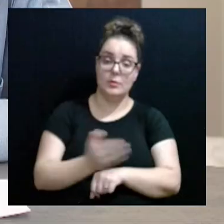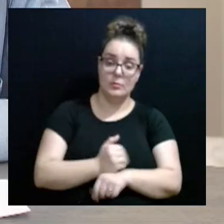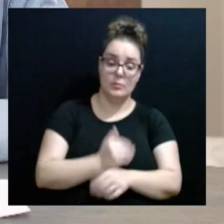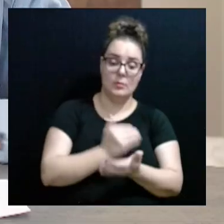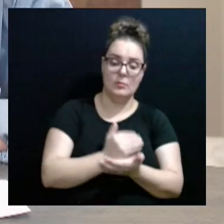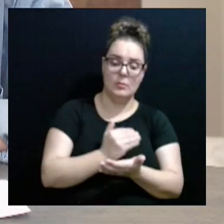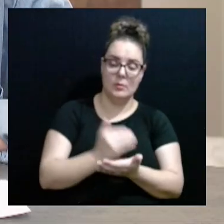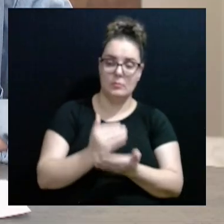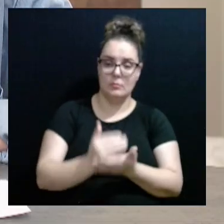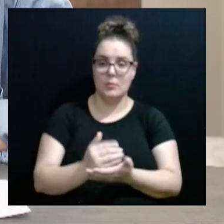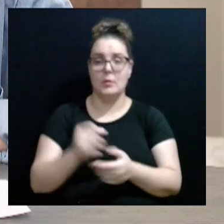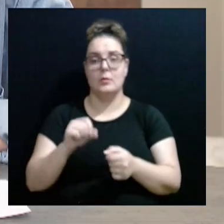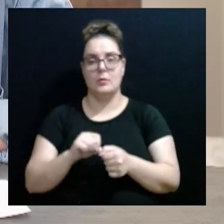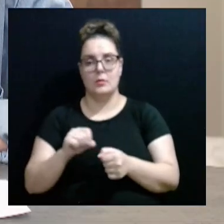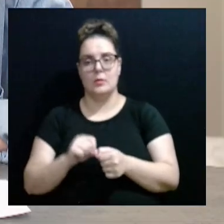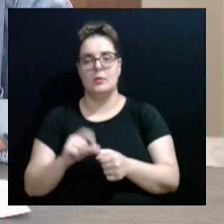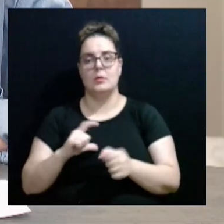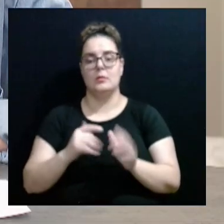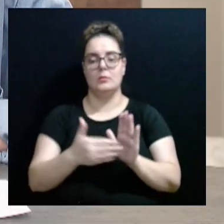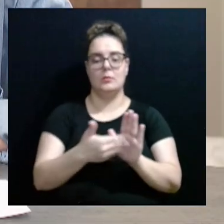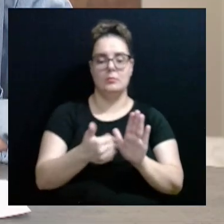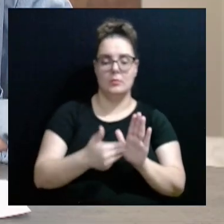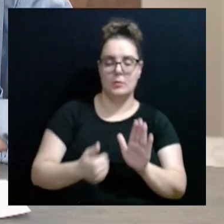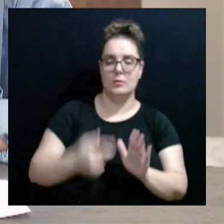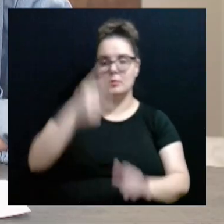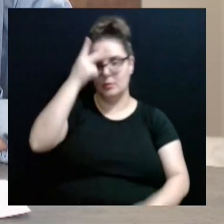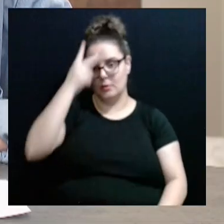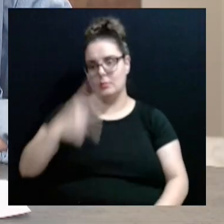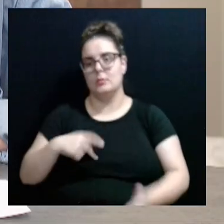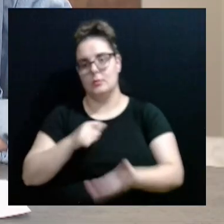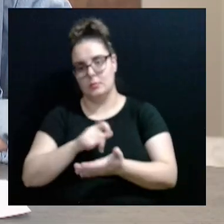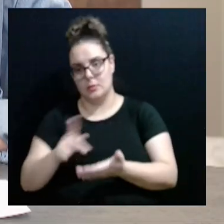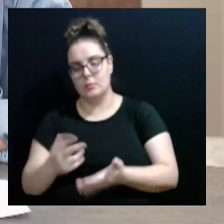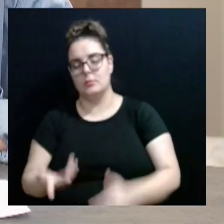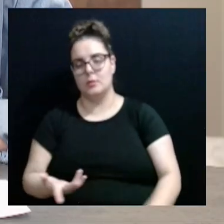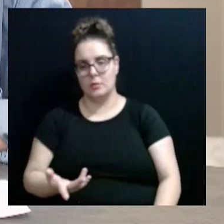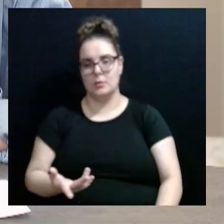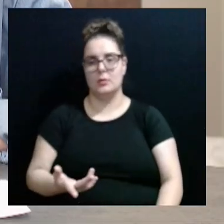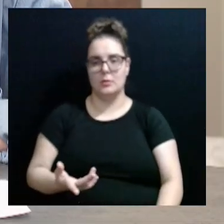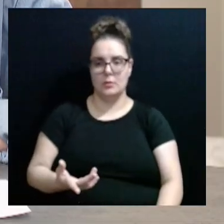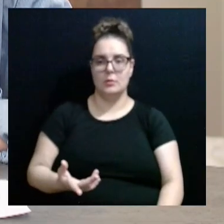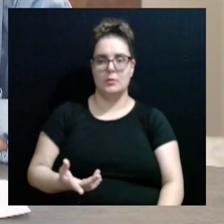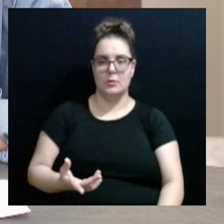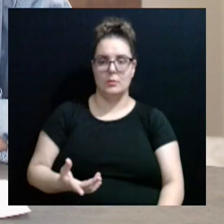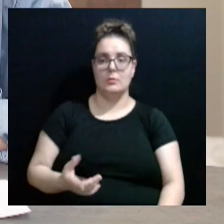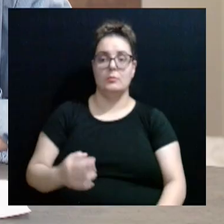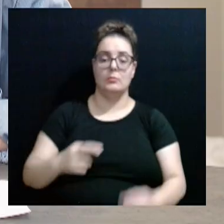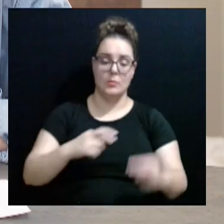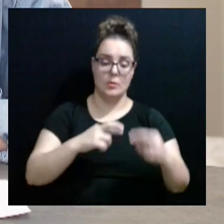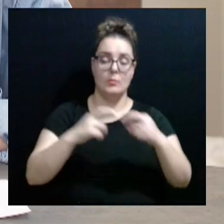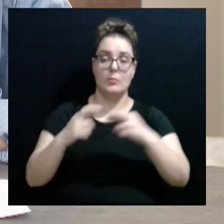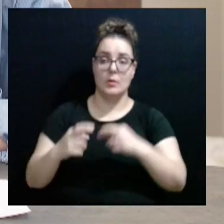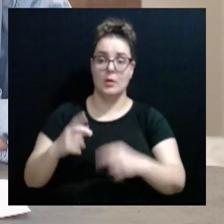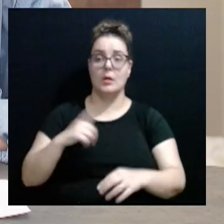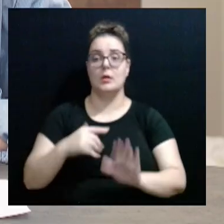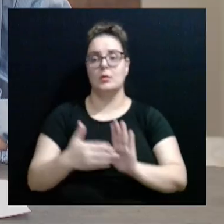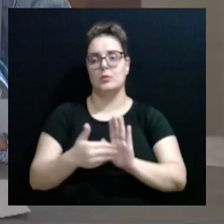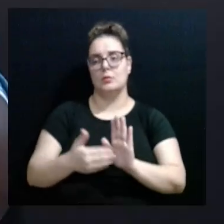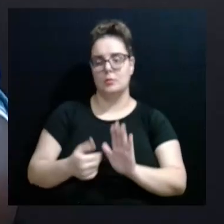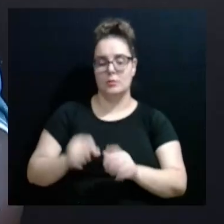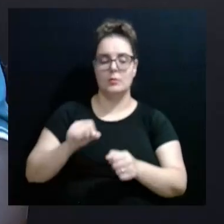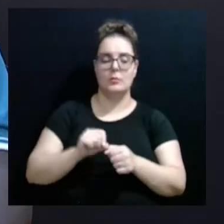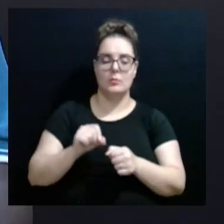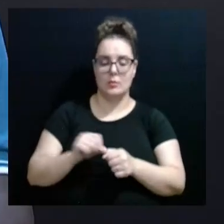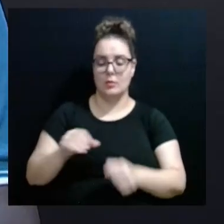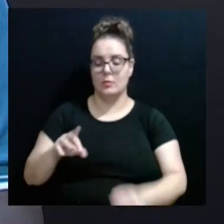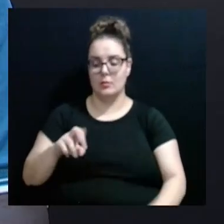tem descontos. No próprio aplicativo, os seus telespectadores podem verificar, você tem desconto. Então, faça um crédito pessoal